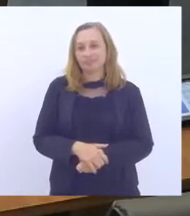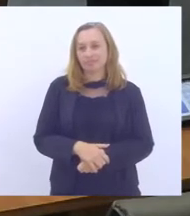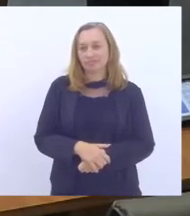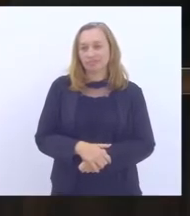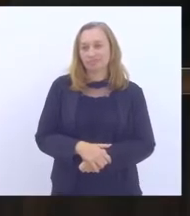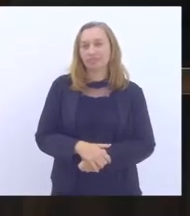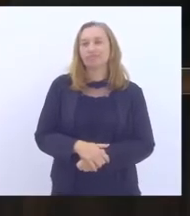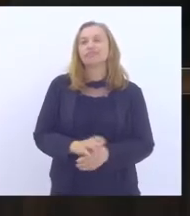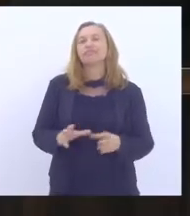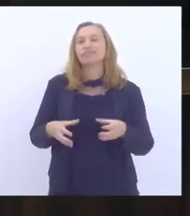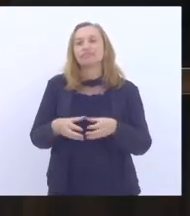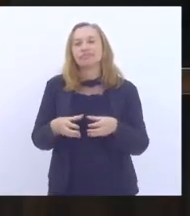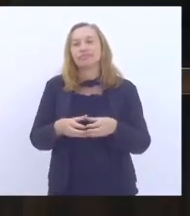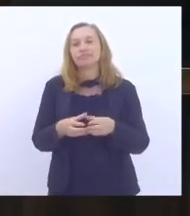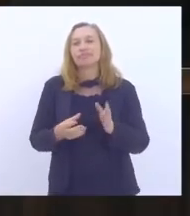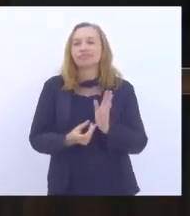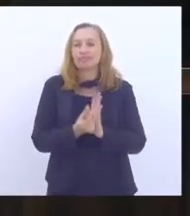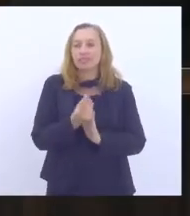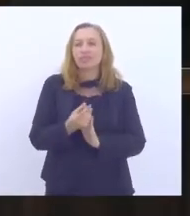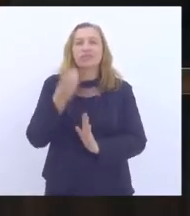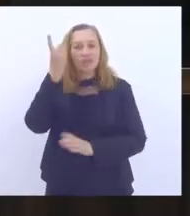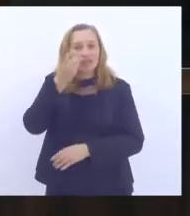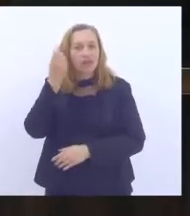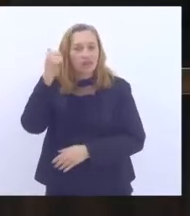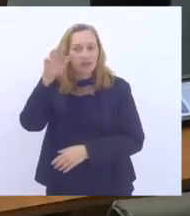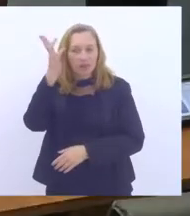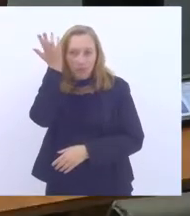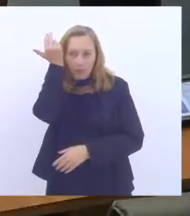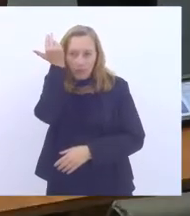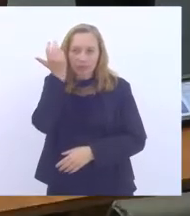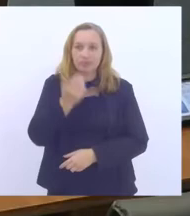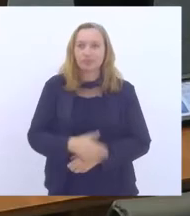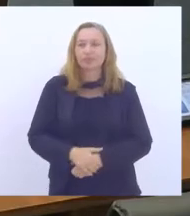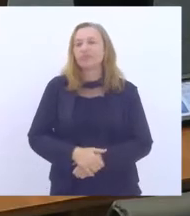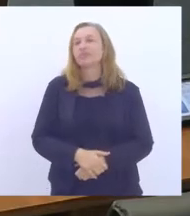e pela comissão de orçamento da Padre Leomar Coelho